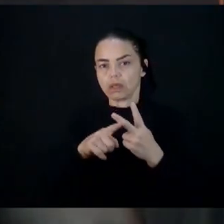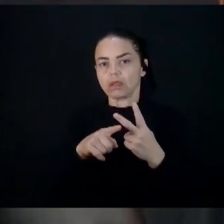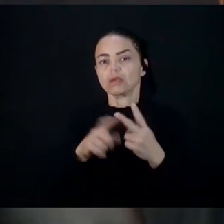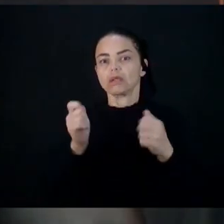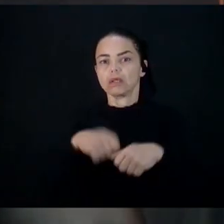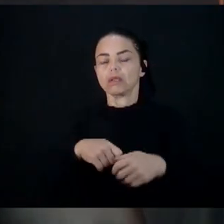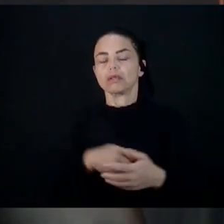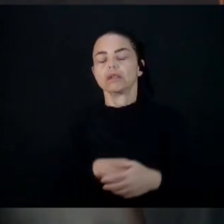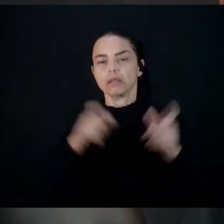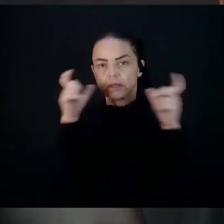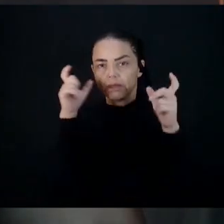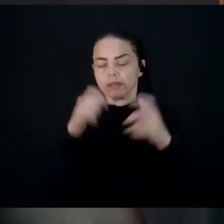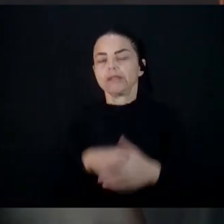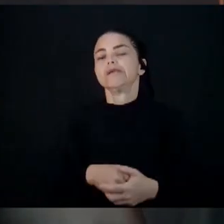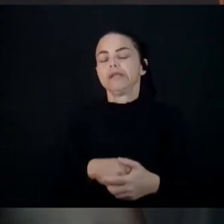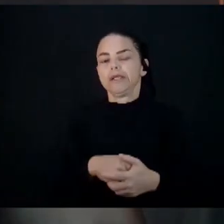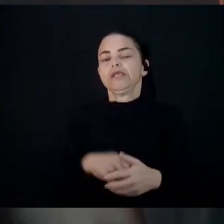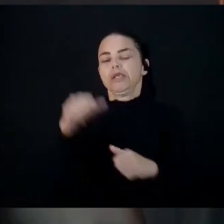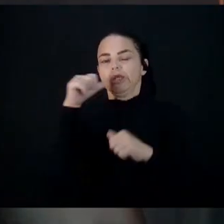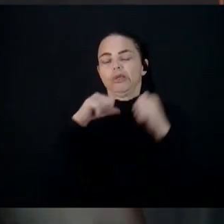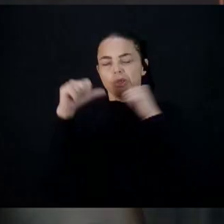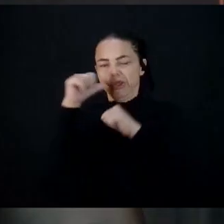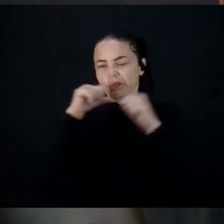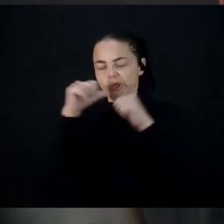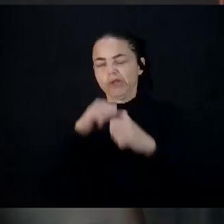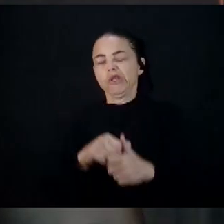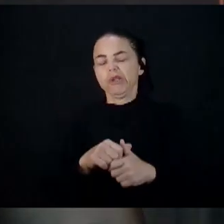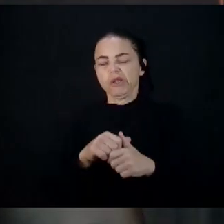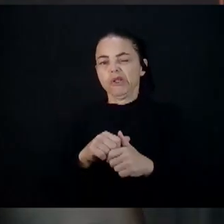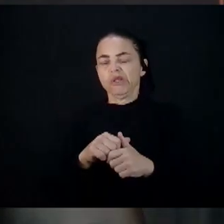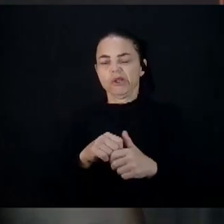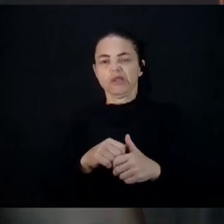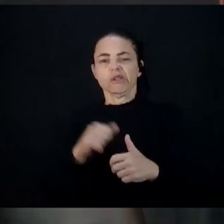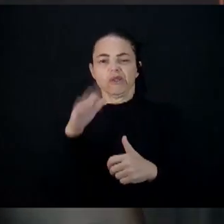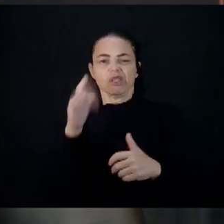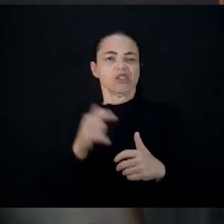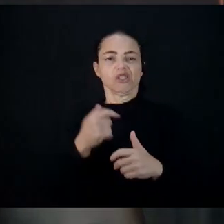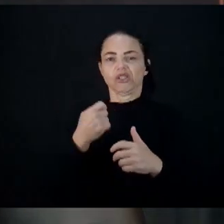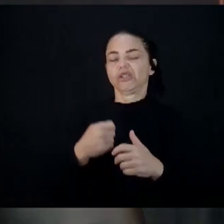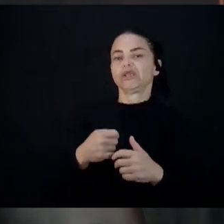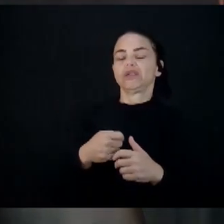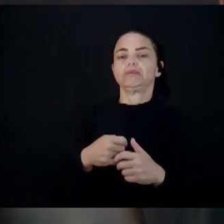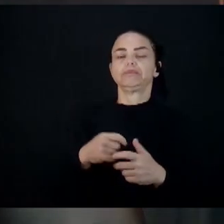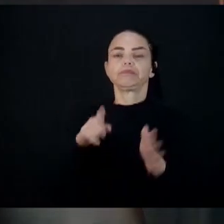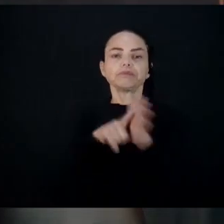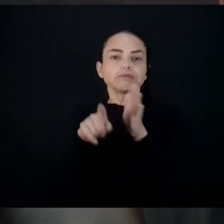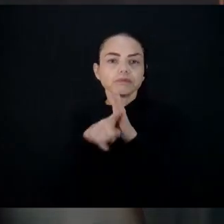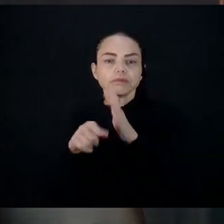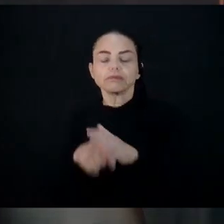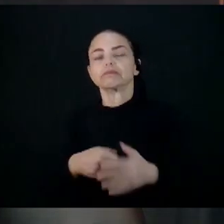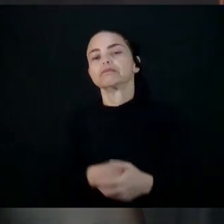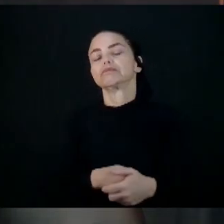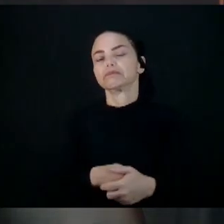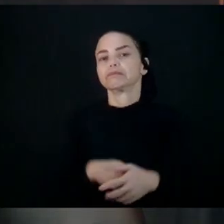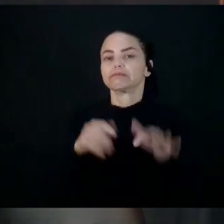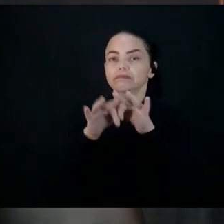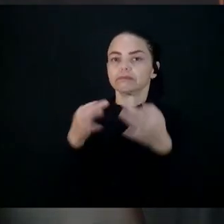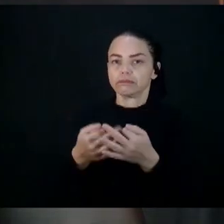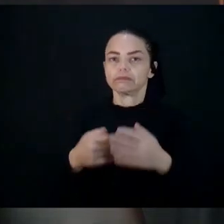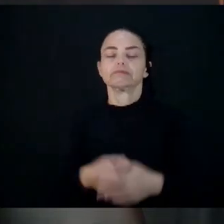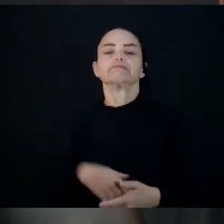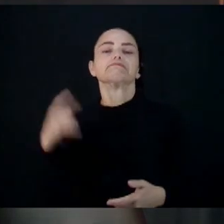ser um alerta que esse consumo de álcool está um pouco além do que deveria. Existem outros questionários também, mas eu acho que esse simplifica um pouco e